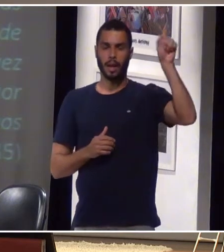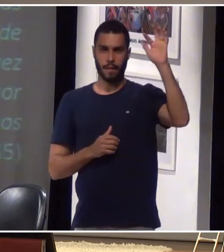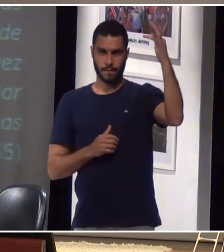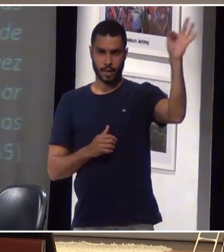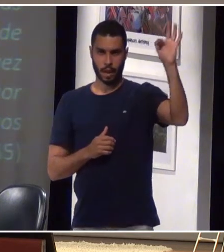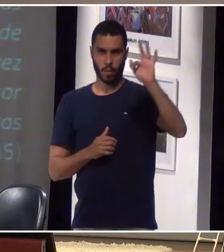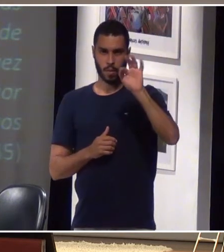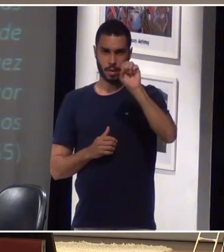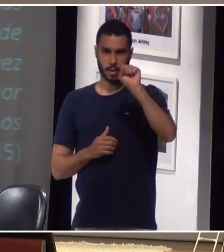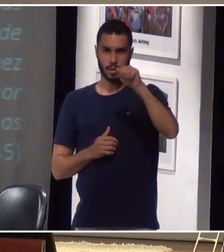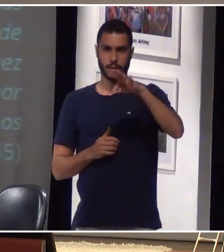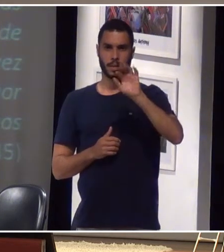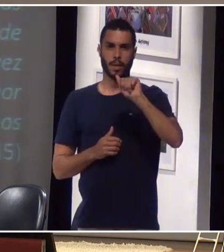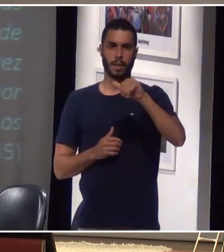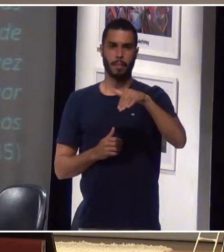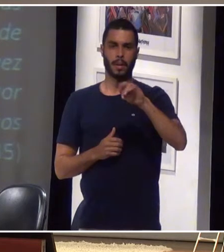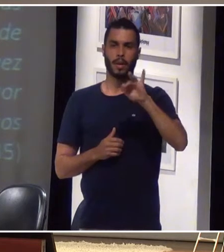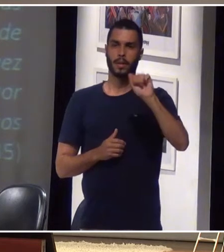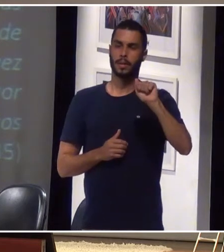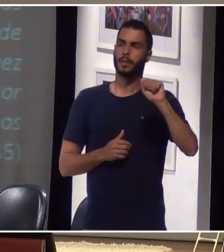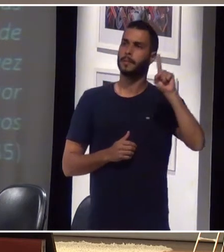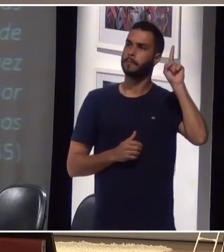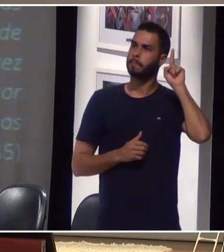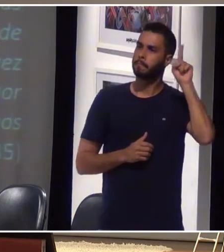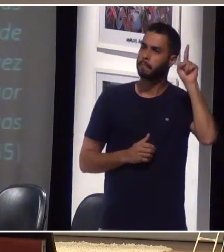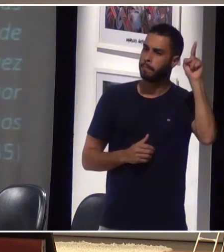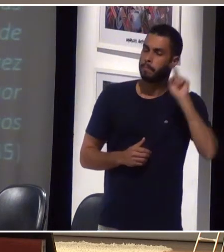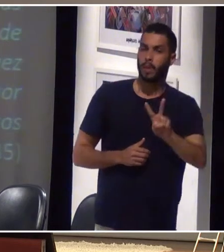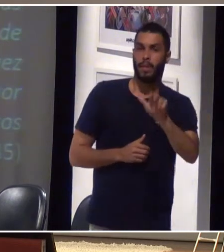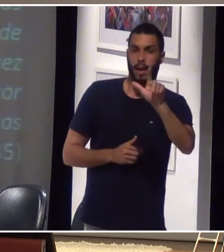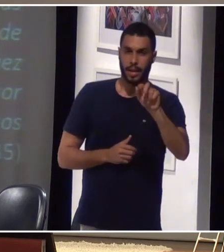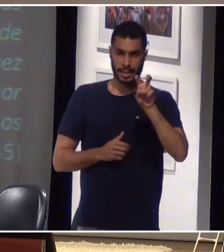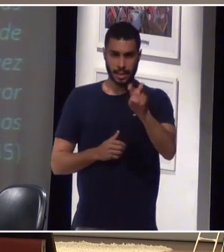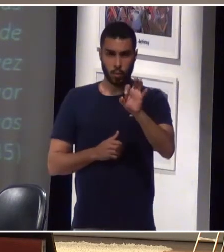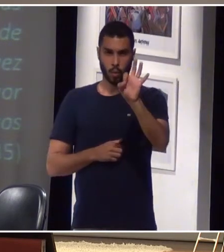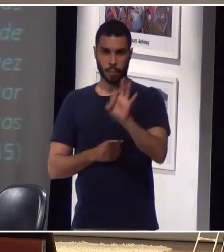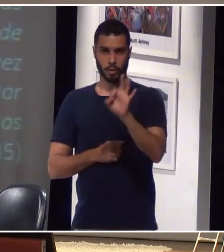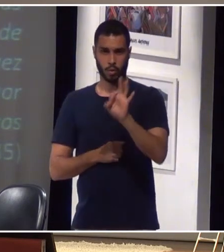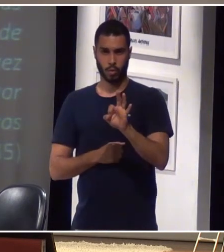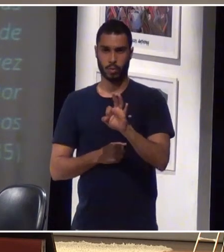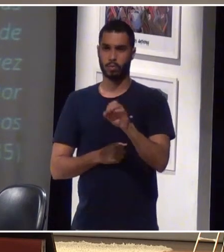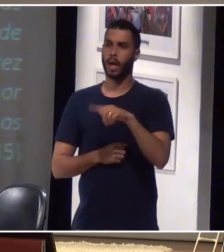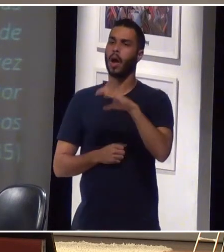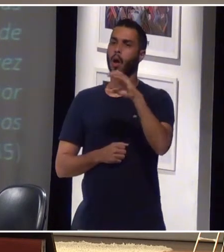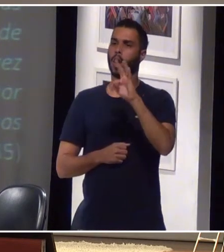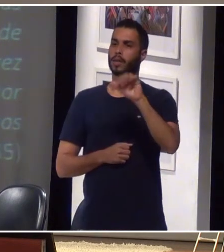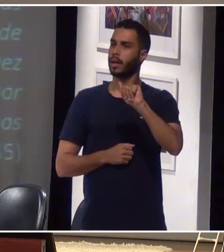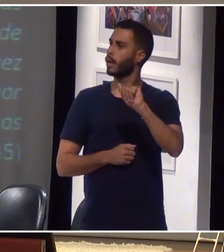Santa Maria, depois que tem lá a reserva de vagas de 5%, que eles chamam de cota